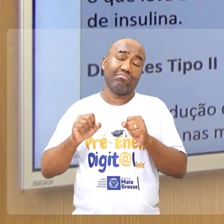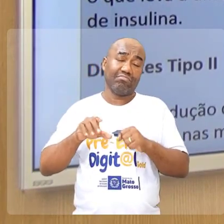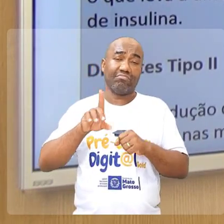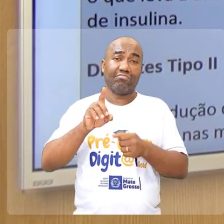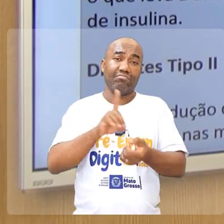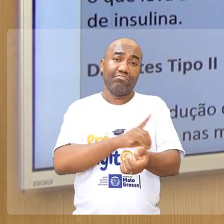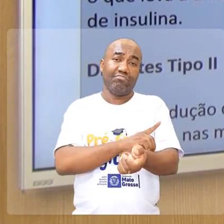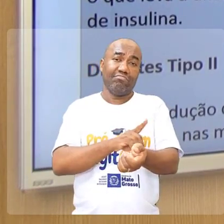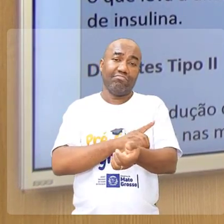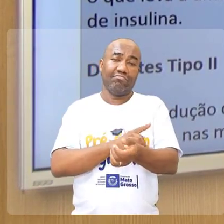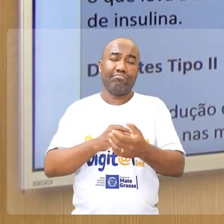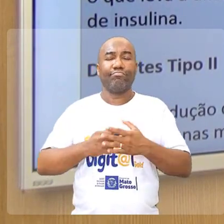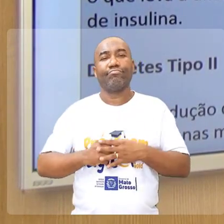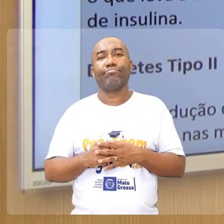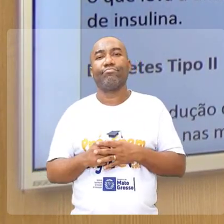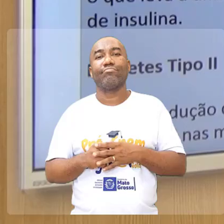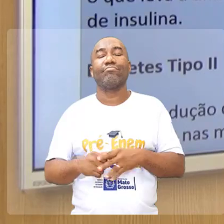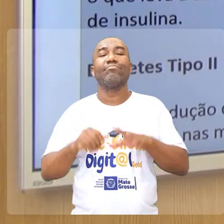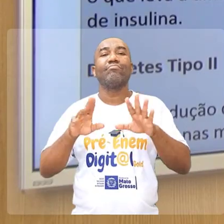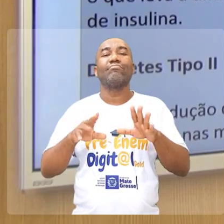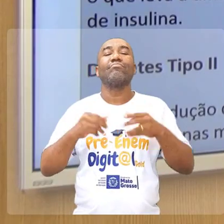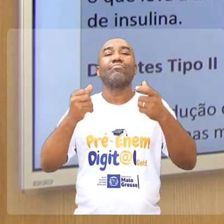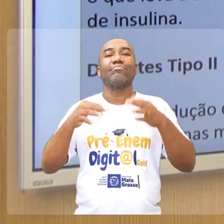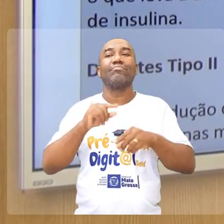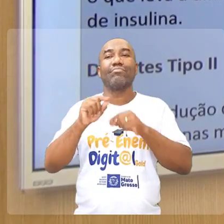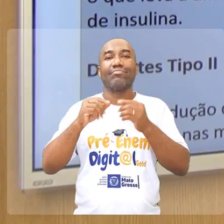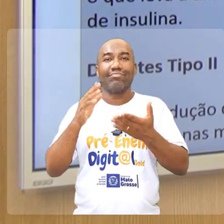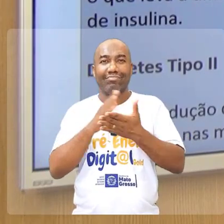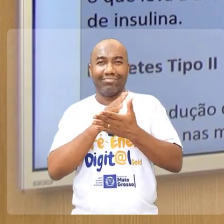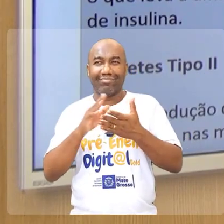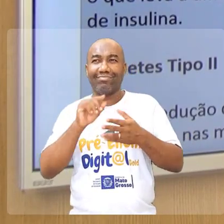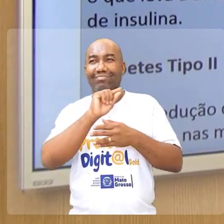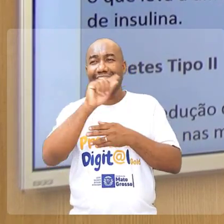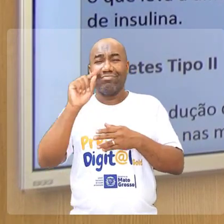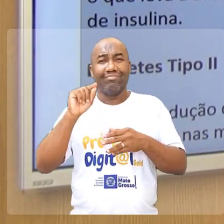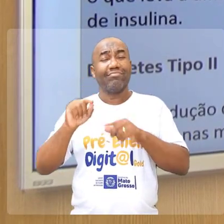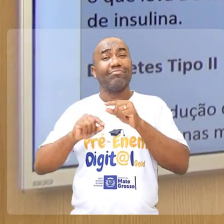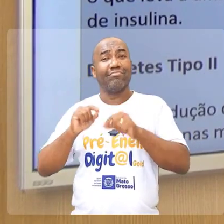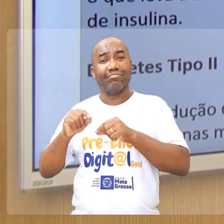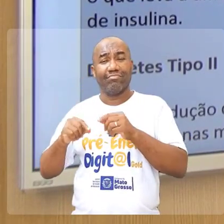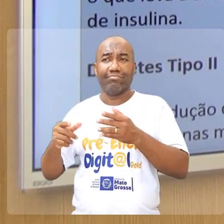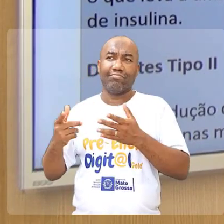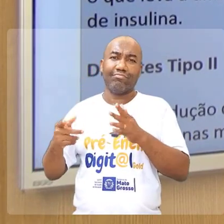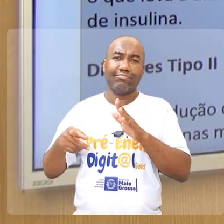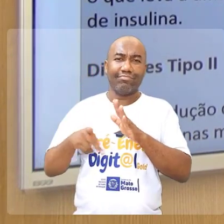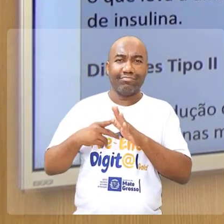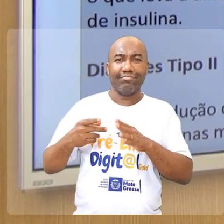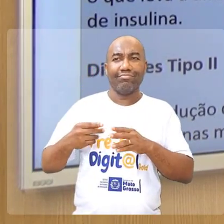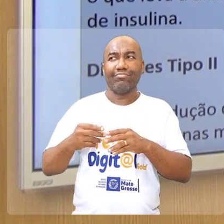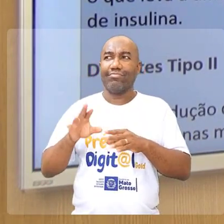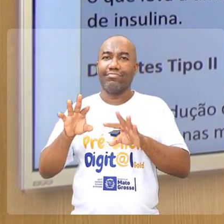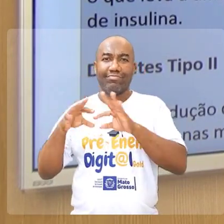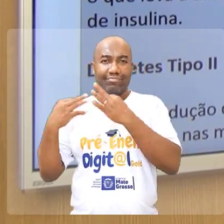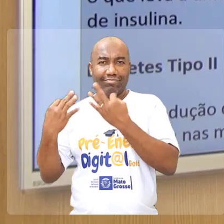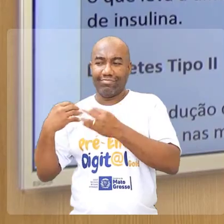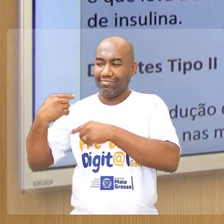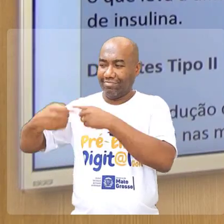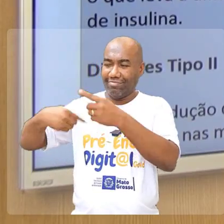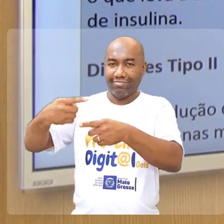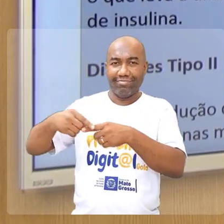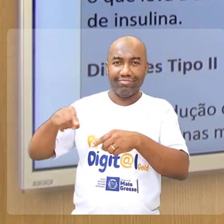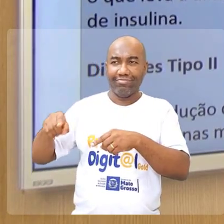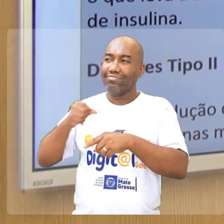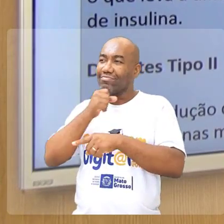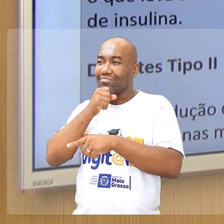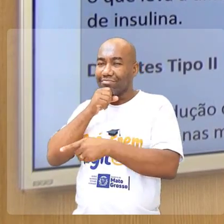2. Aí tem uma história. Existe nas famílias a predisposição. Aquela família, por exemplo, em que os avós